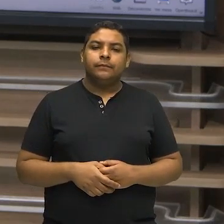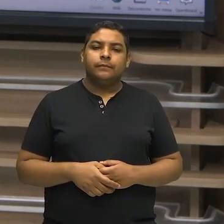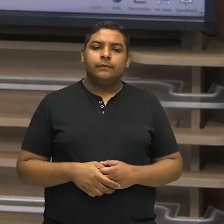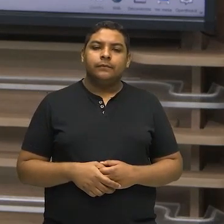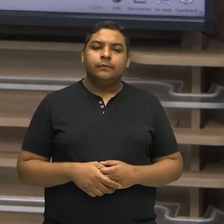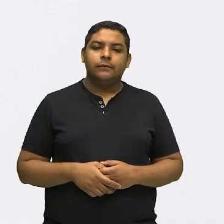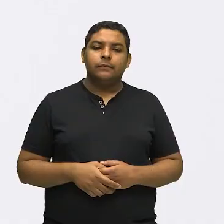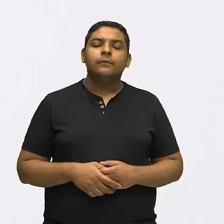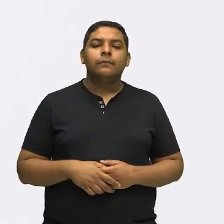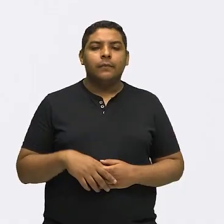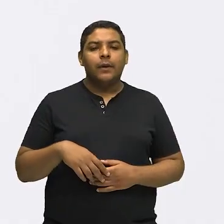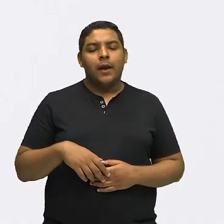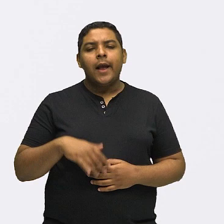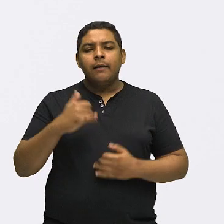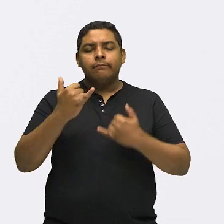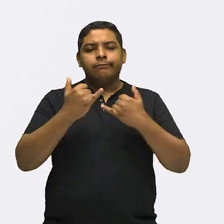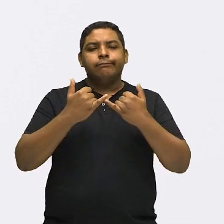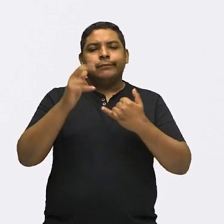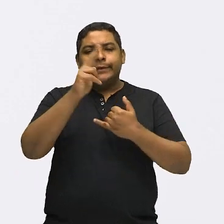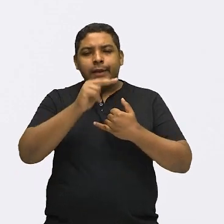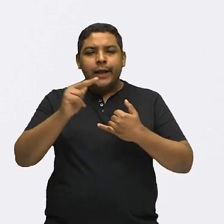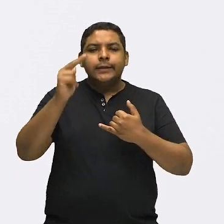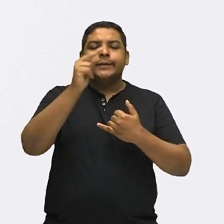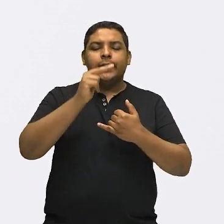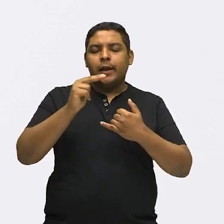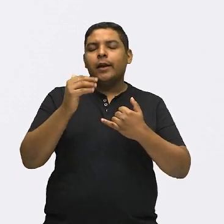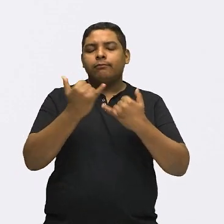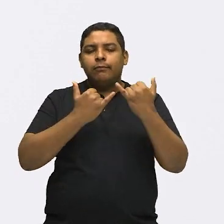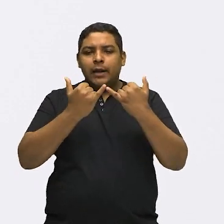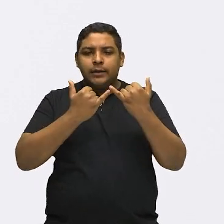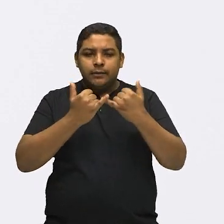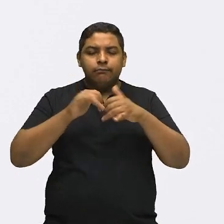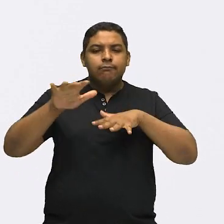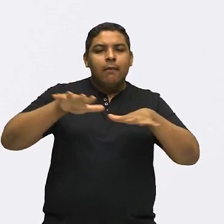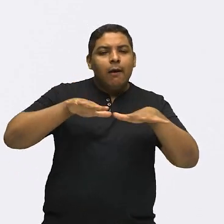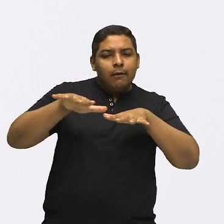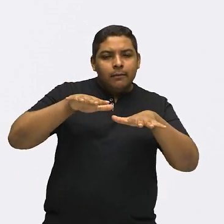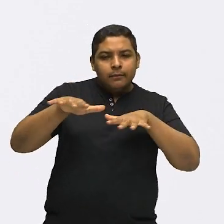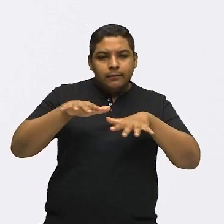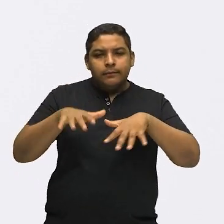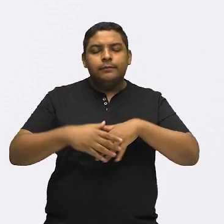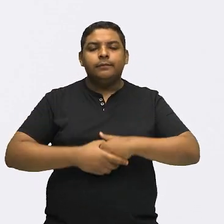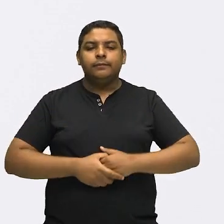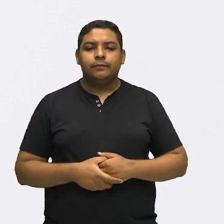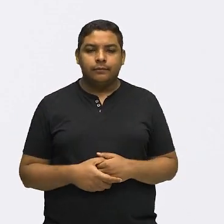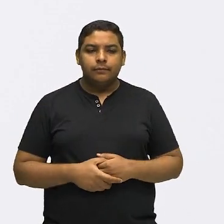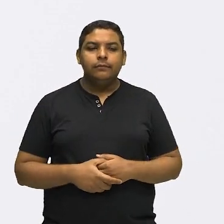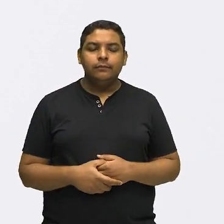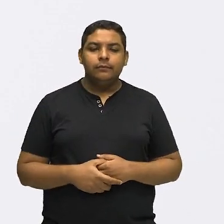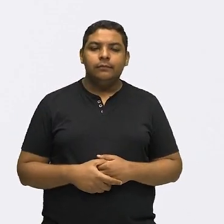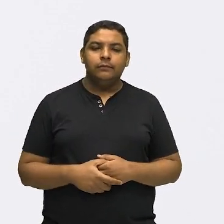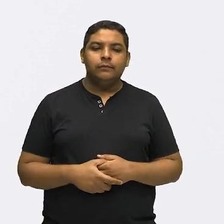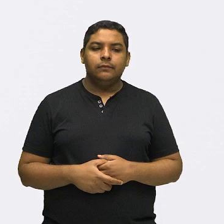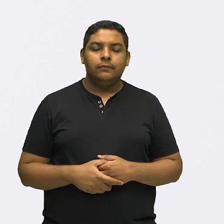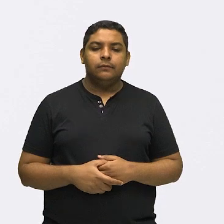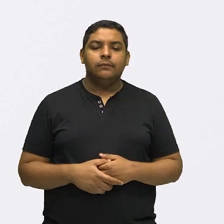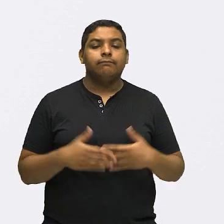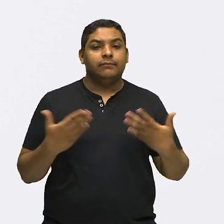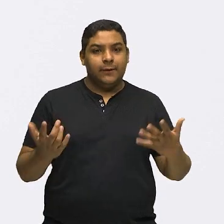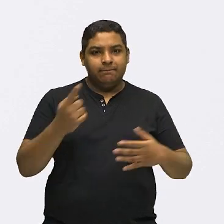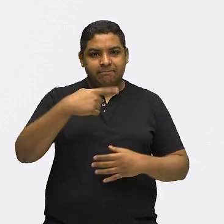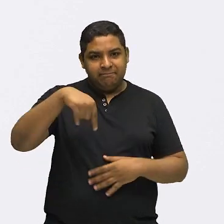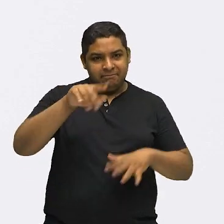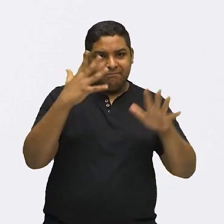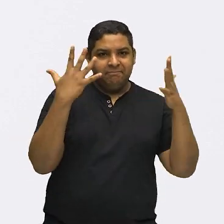um desenho com linhas, com sensação de quê? De movimentos, não é isso? Então, eu quero parabenizar